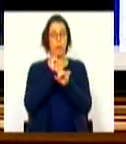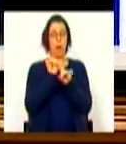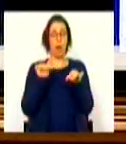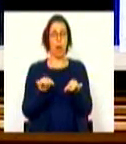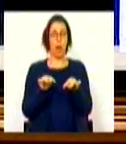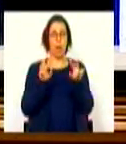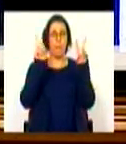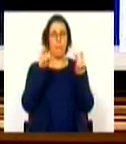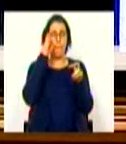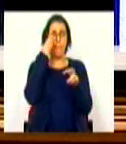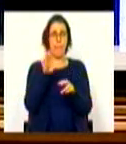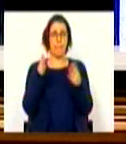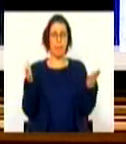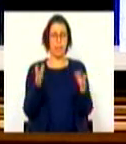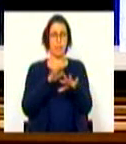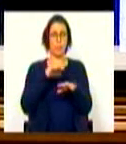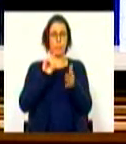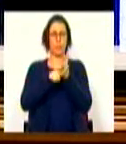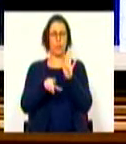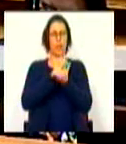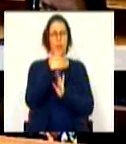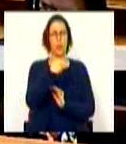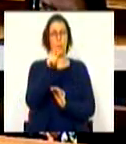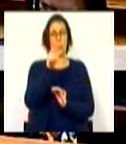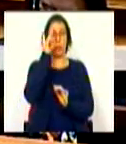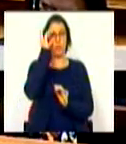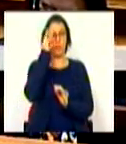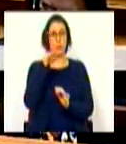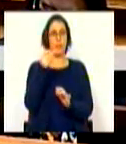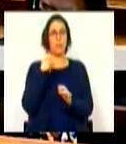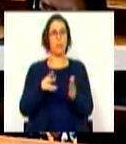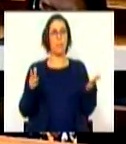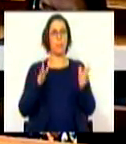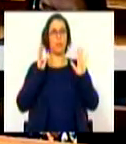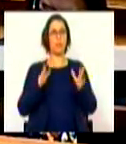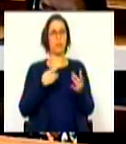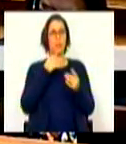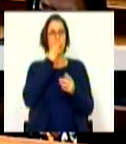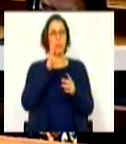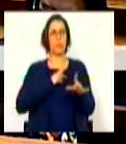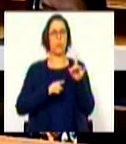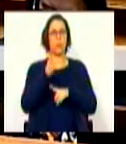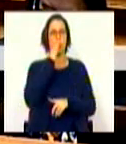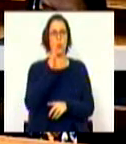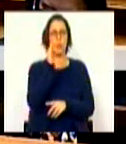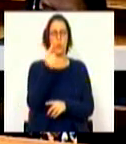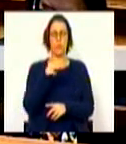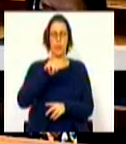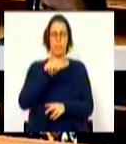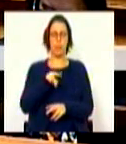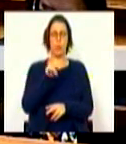aqui em matéria de imigração, a propósito de um projeto de lei do Bloco de Esquerda e do PAN, que já foi aqui referido pelo Sr. Deputado José Manuel